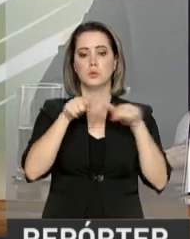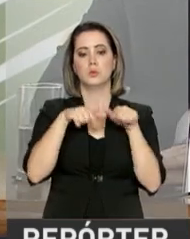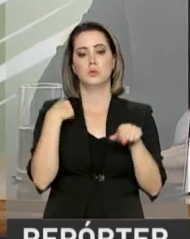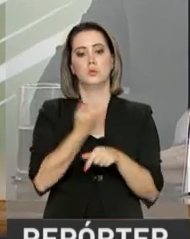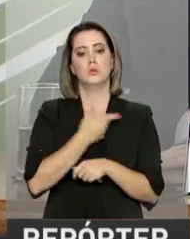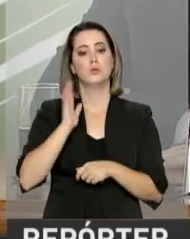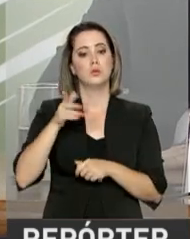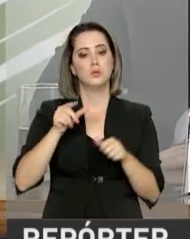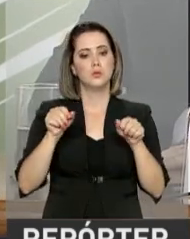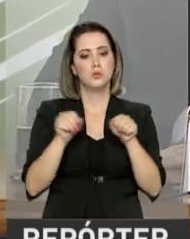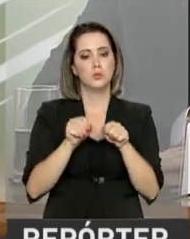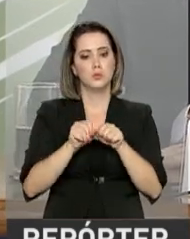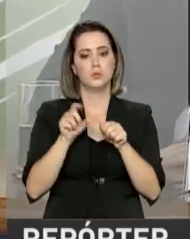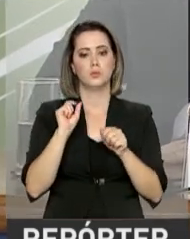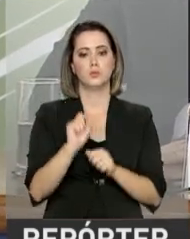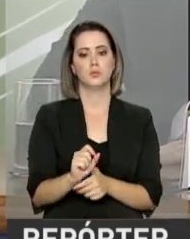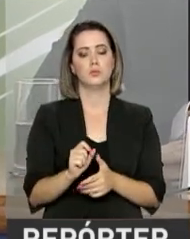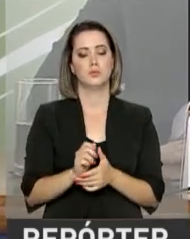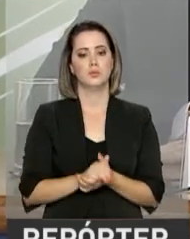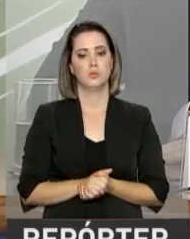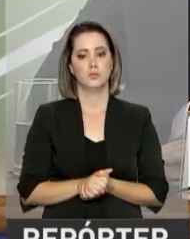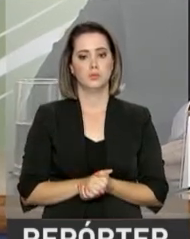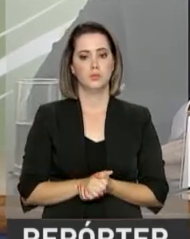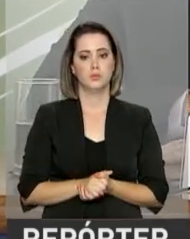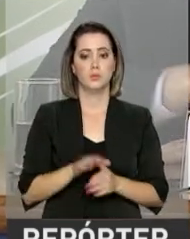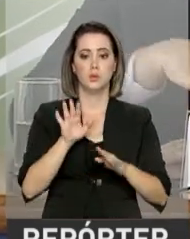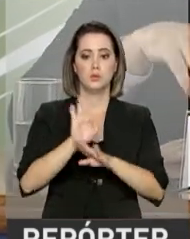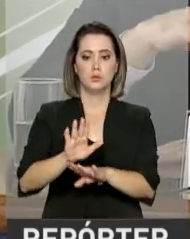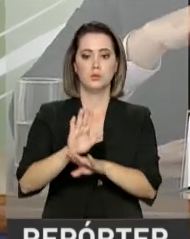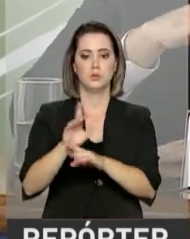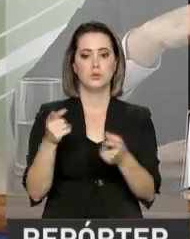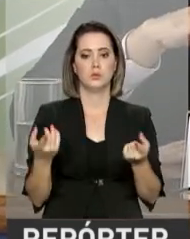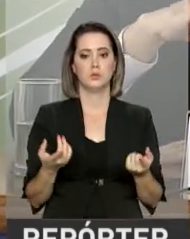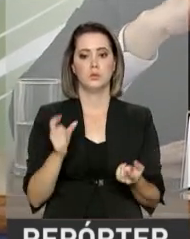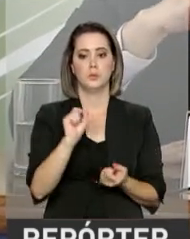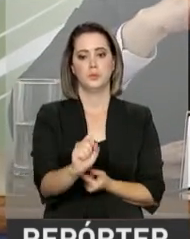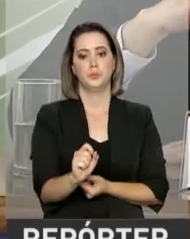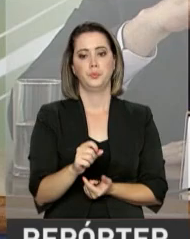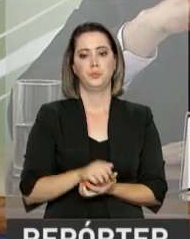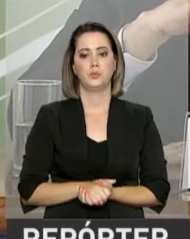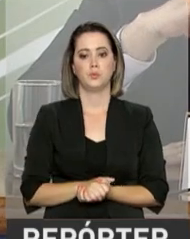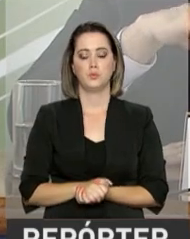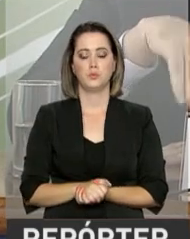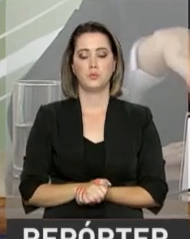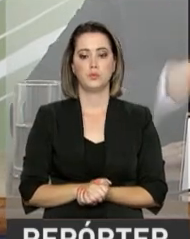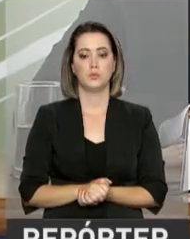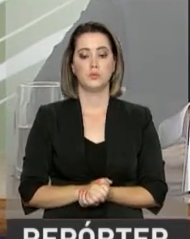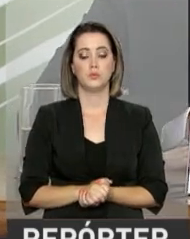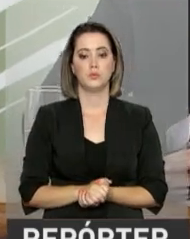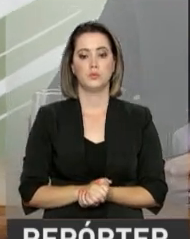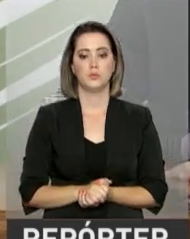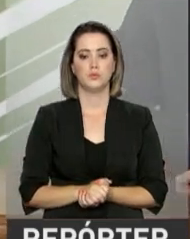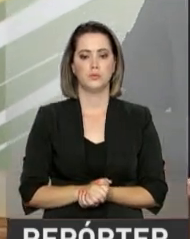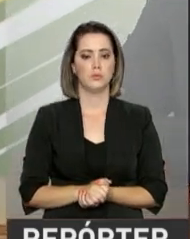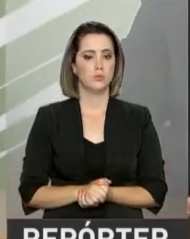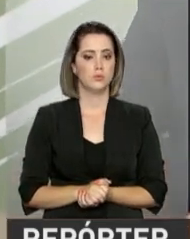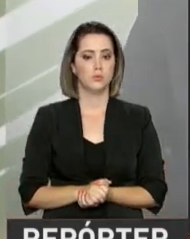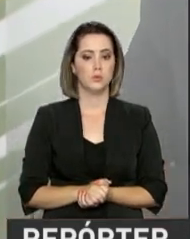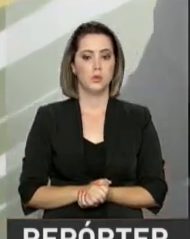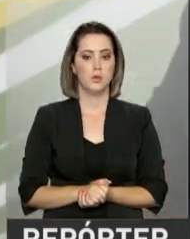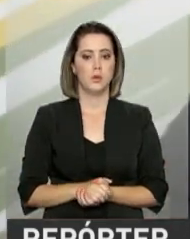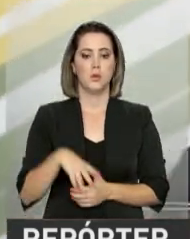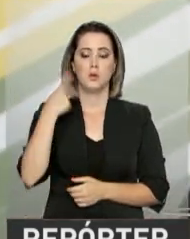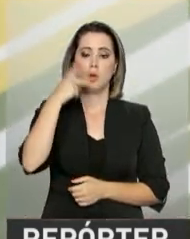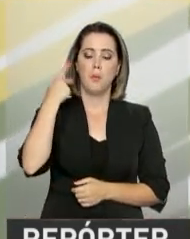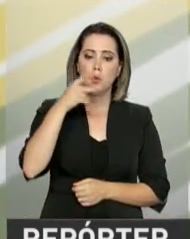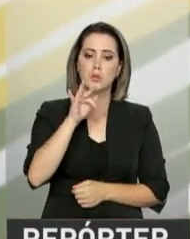temos feito de contribuir pra a condição é da política fiscal